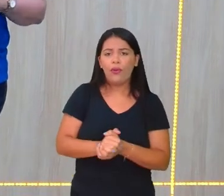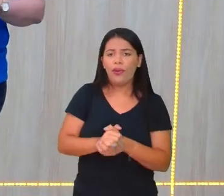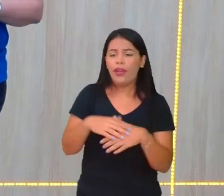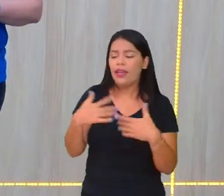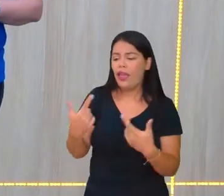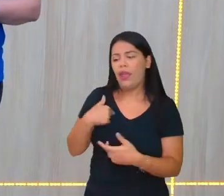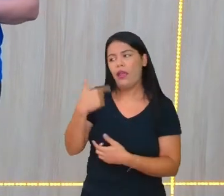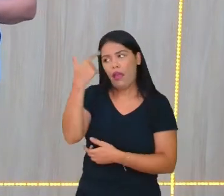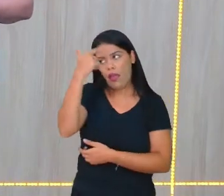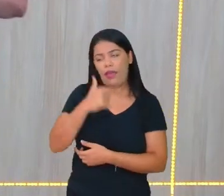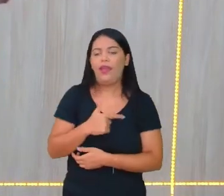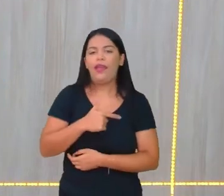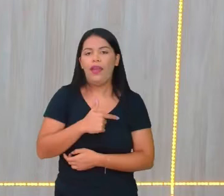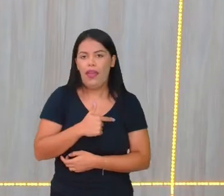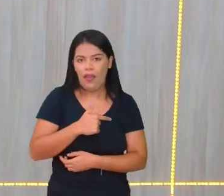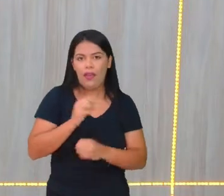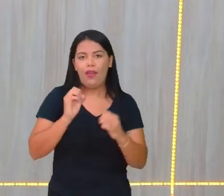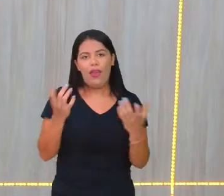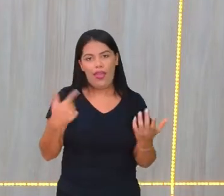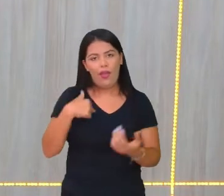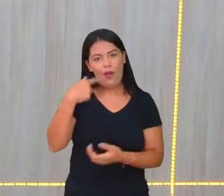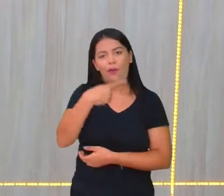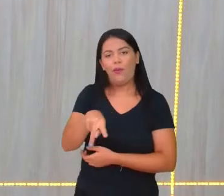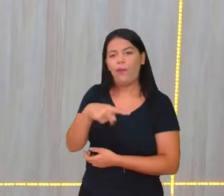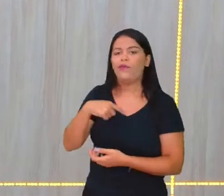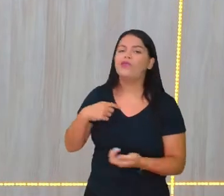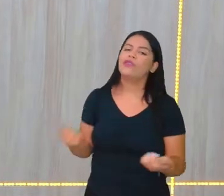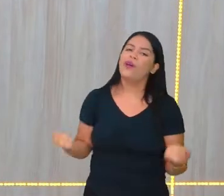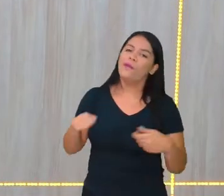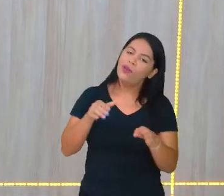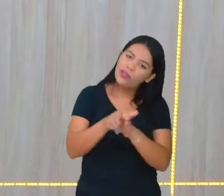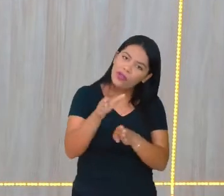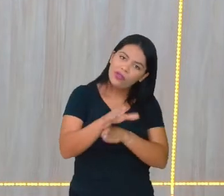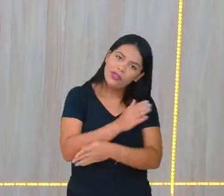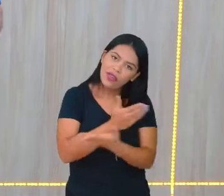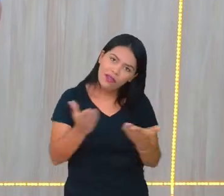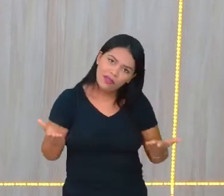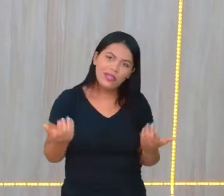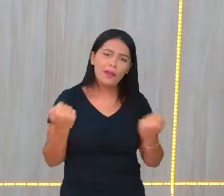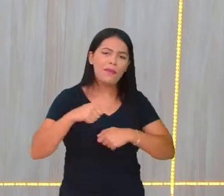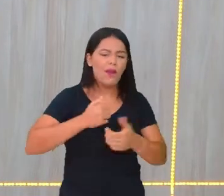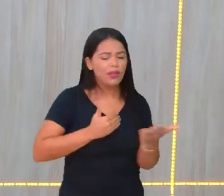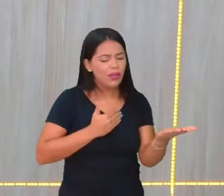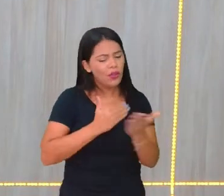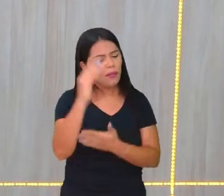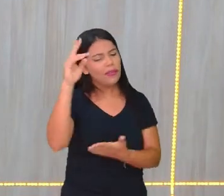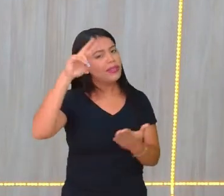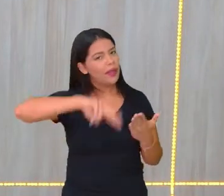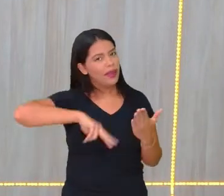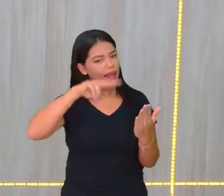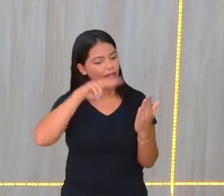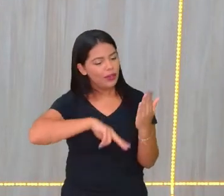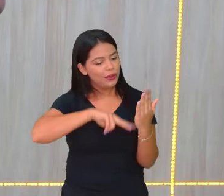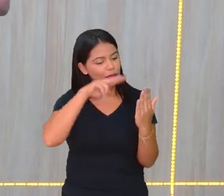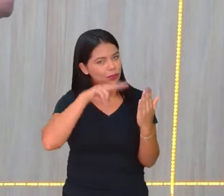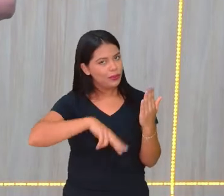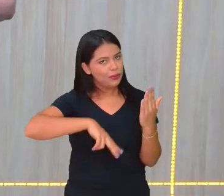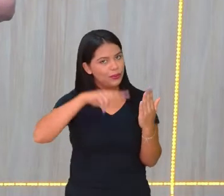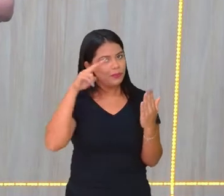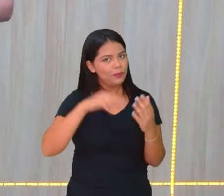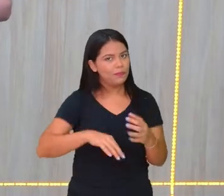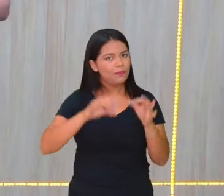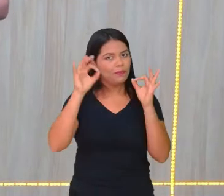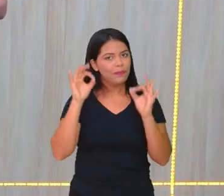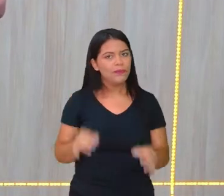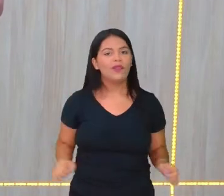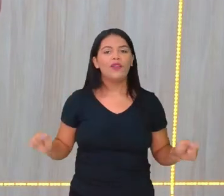como educadora, posso dar um conselho, né? Começa pela leitura, começa aí, não é?